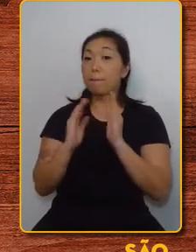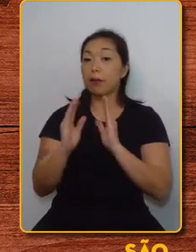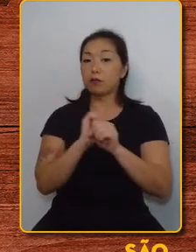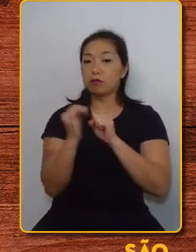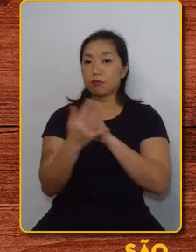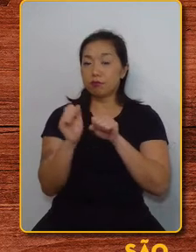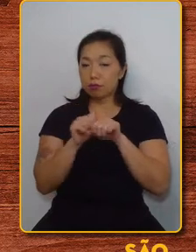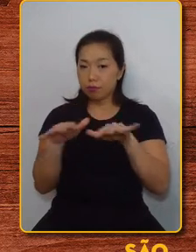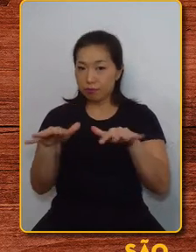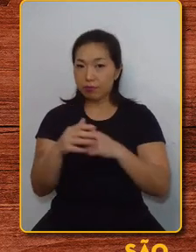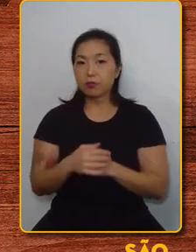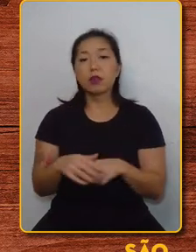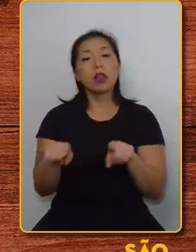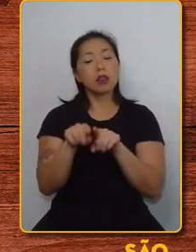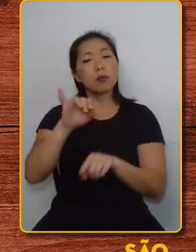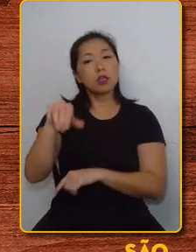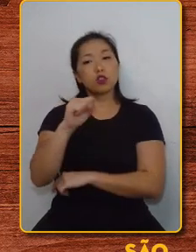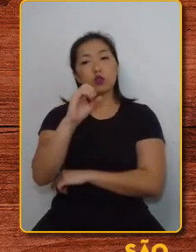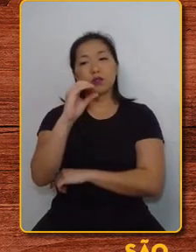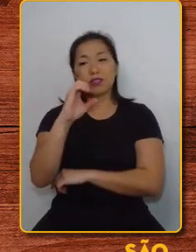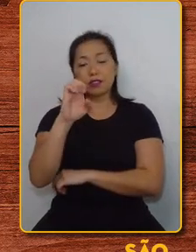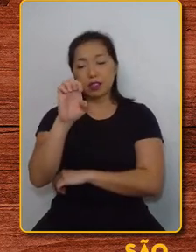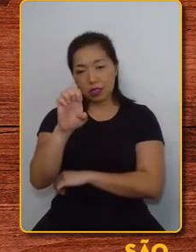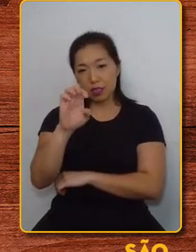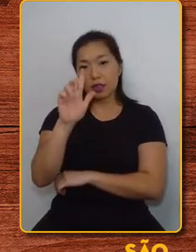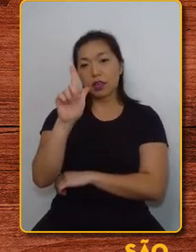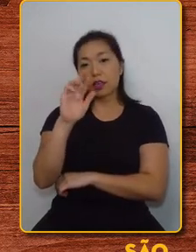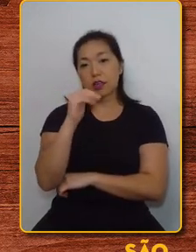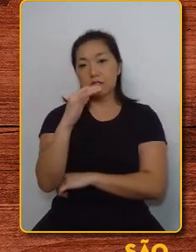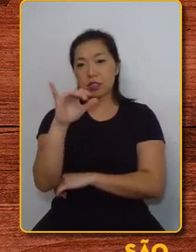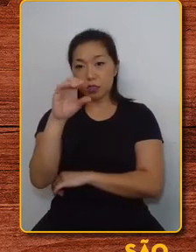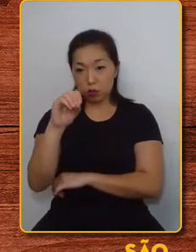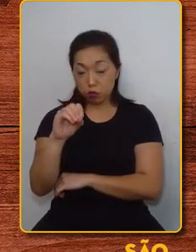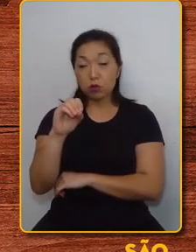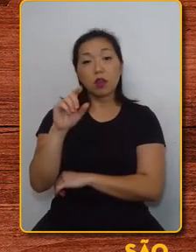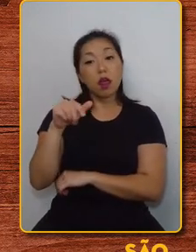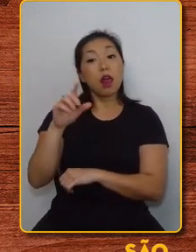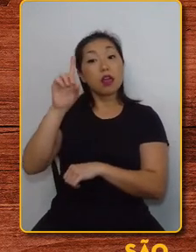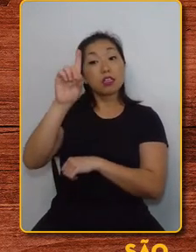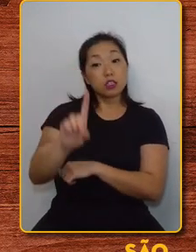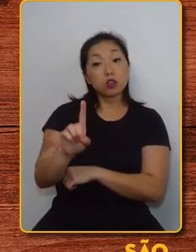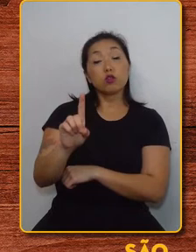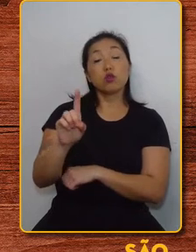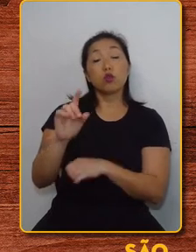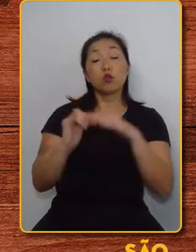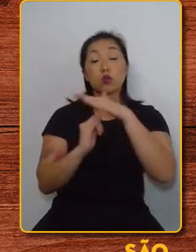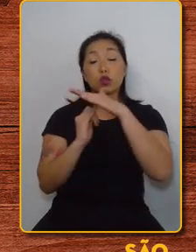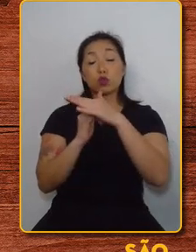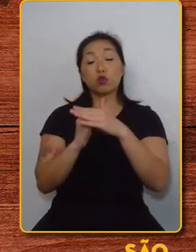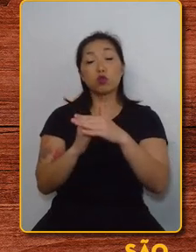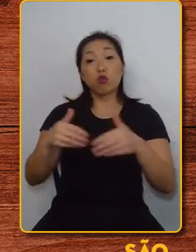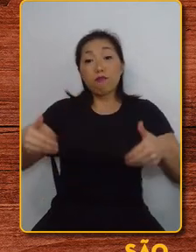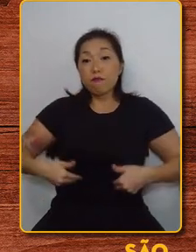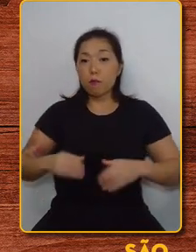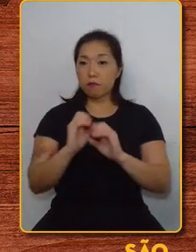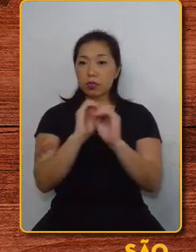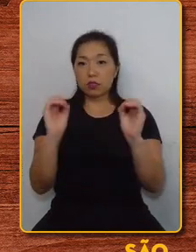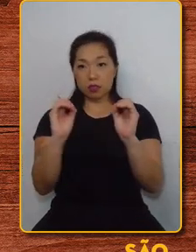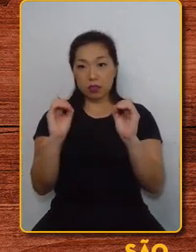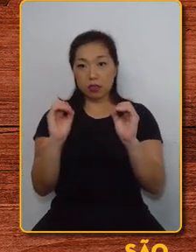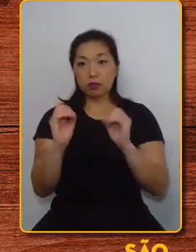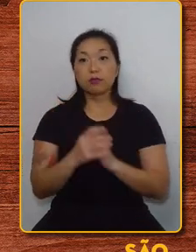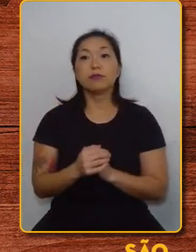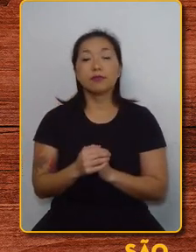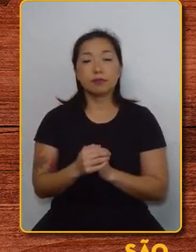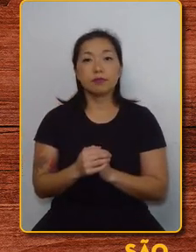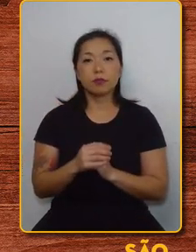José Graziano da Silva. Ele é diretor do Instituto Fome Zero. E o Graziano, ele é agrônomo de formação, doutor